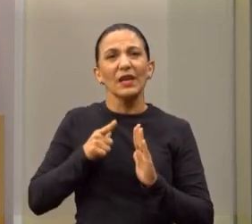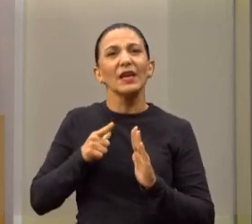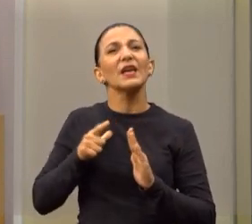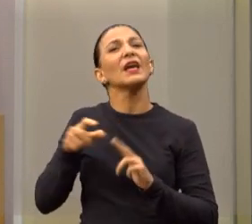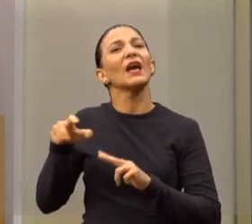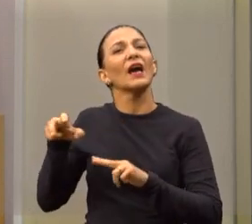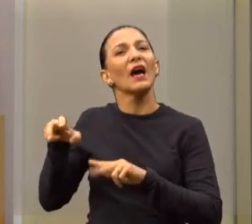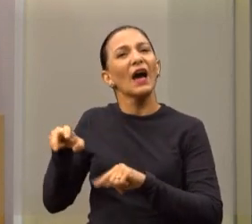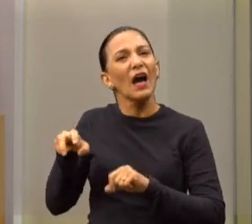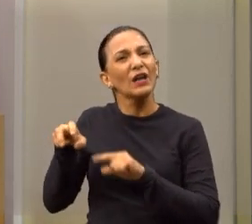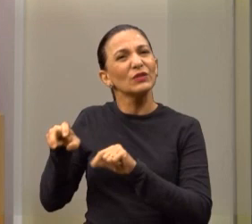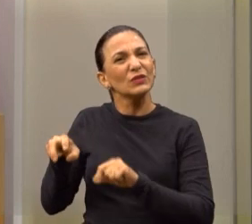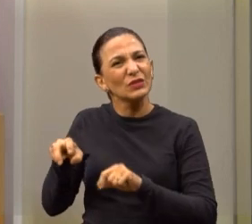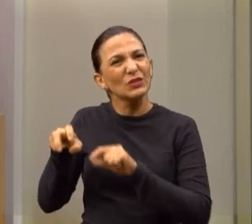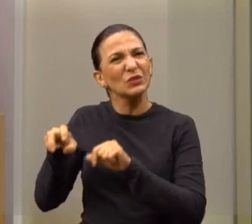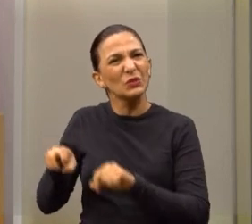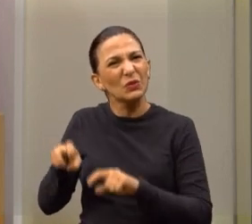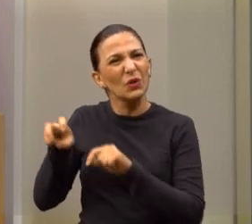pelos